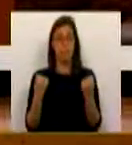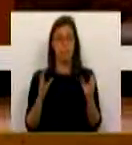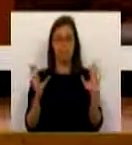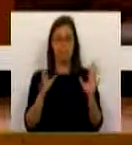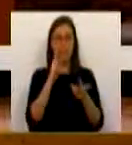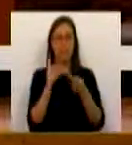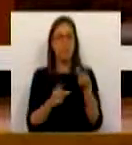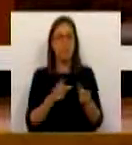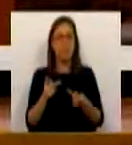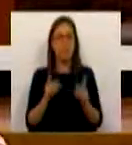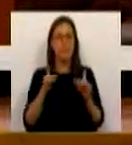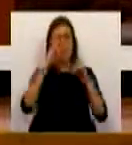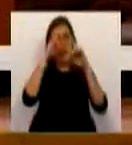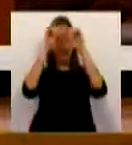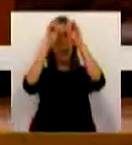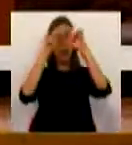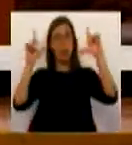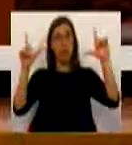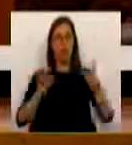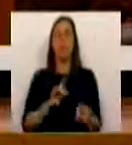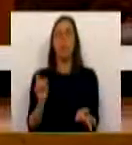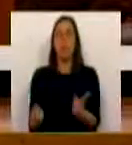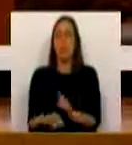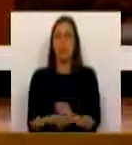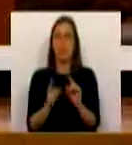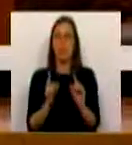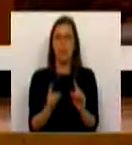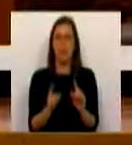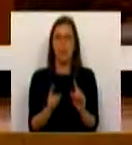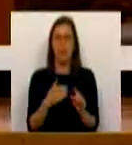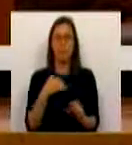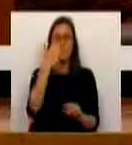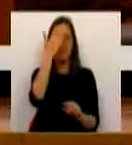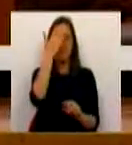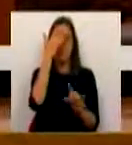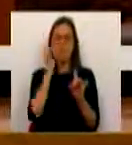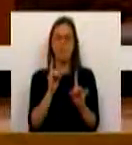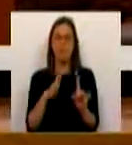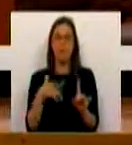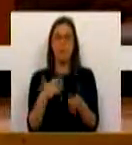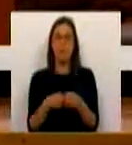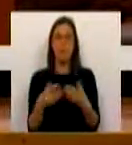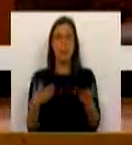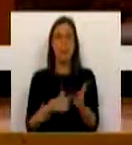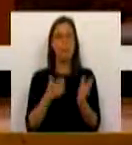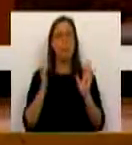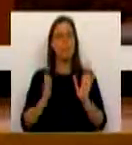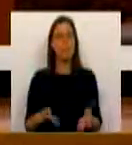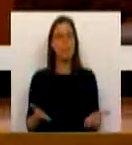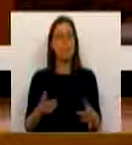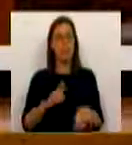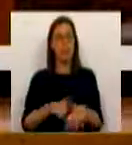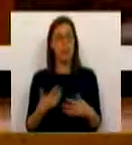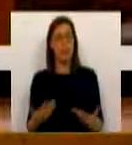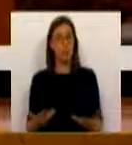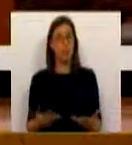nenhuma análise ideológica, pelo contrário, considerando-a cada vez mais necessária nos tempos